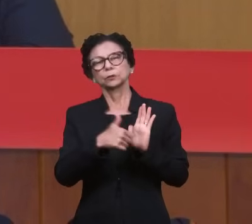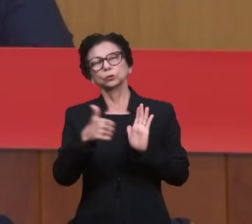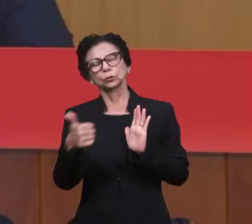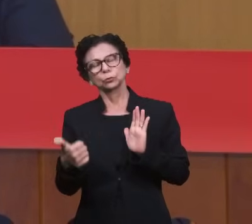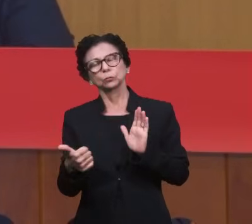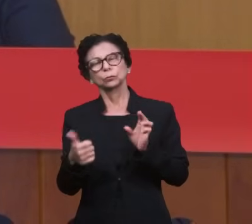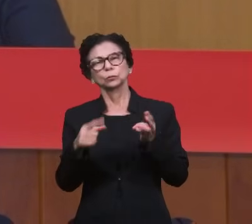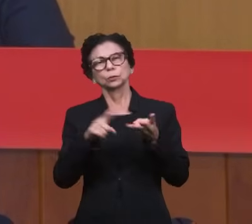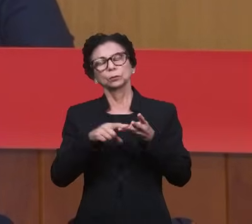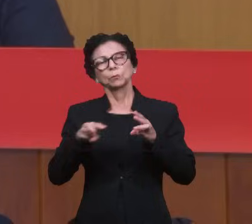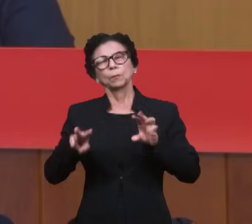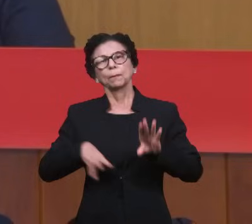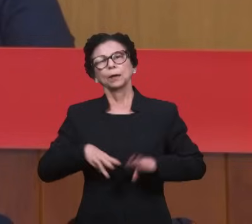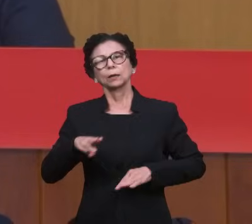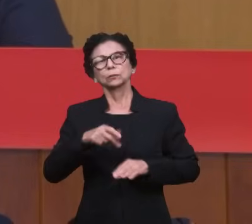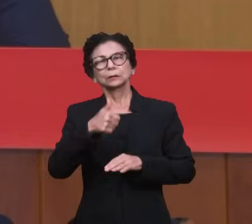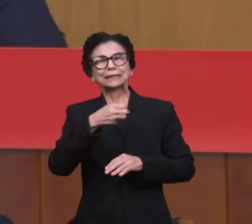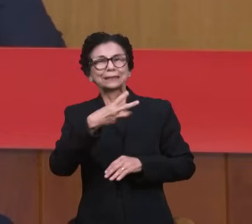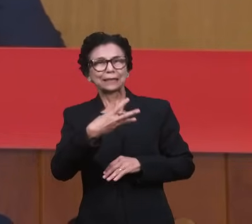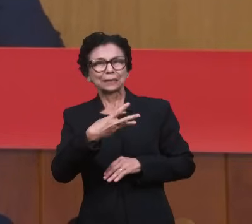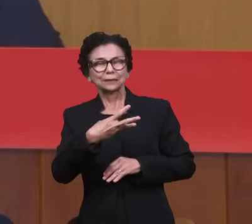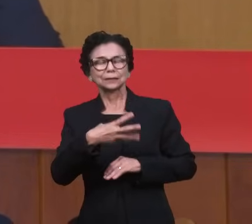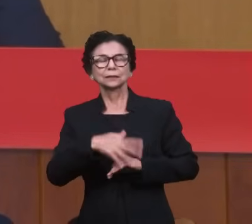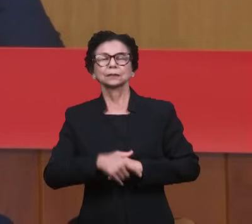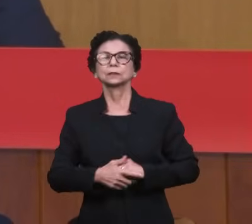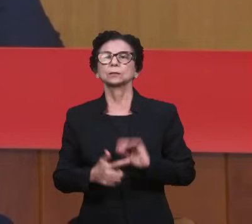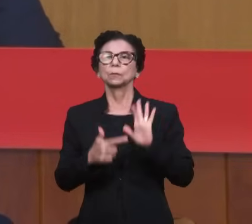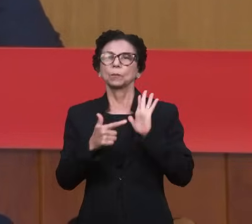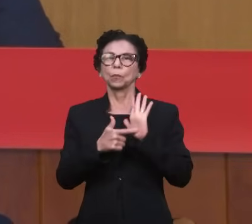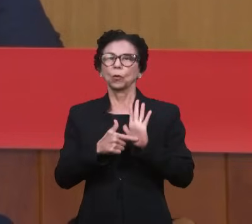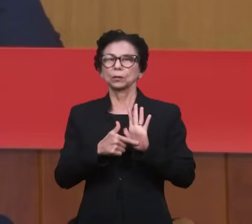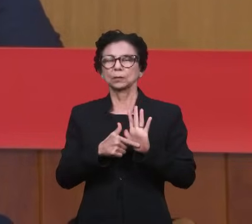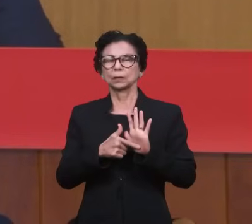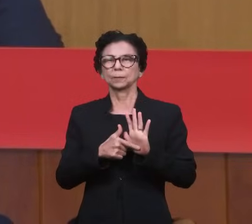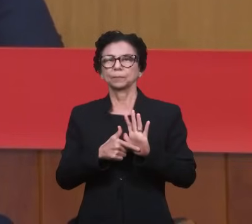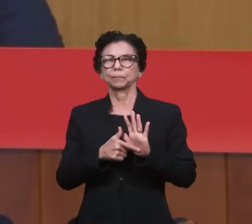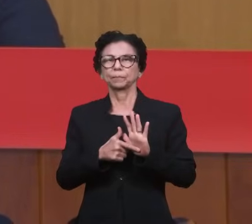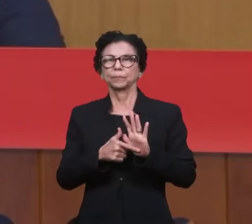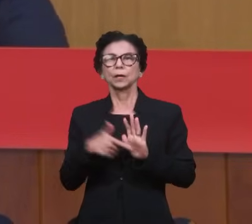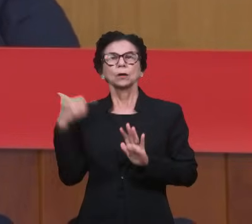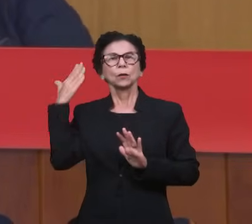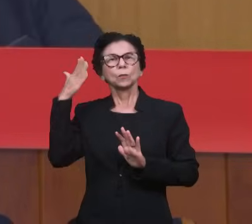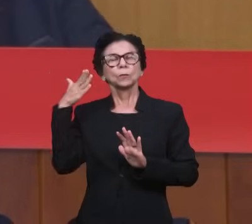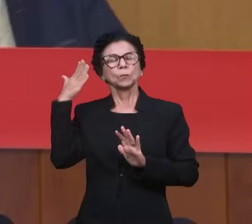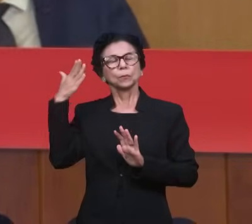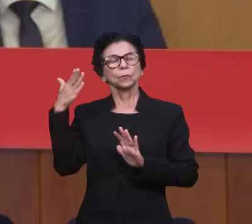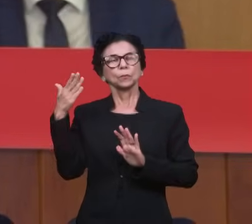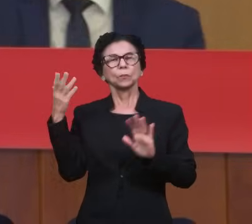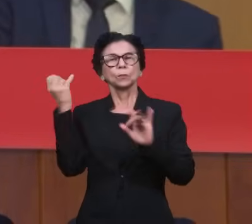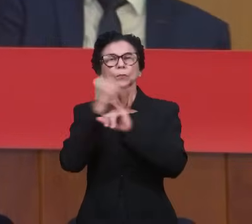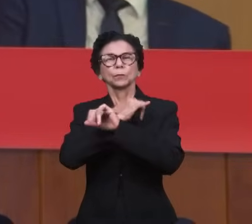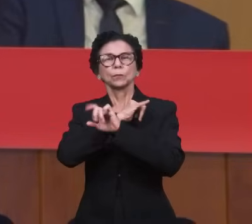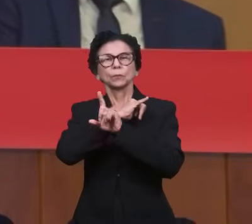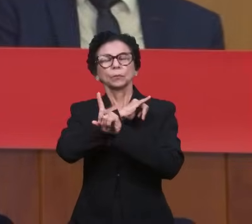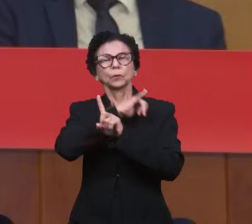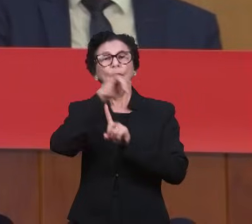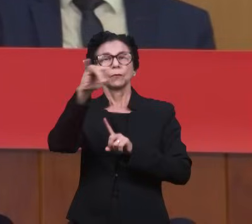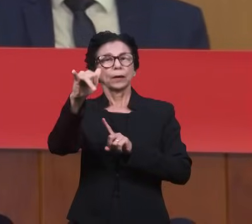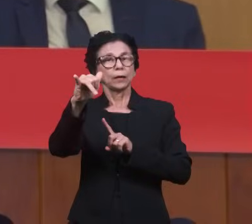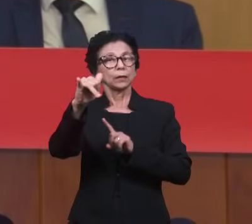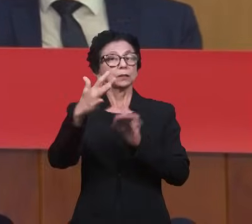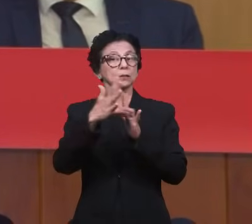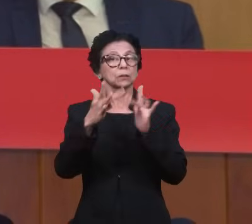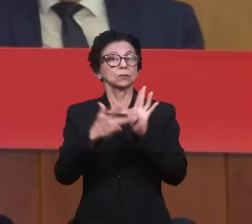capítulos que falam do sermão profético de Jesus, onde ele apresenta sinais que servem para nós,